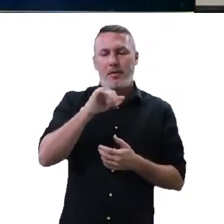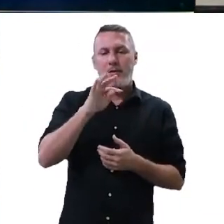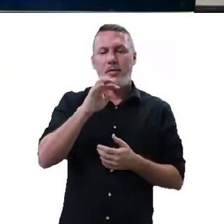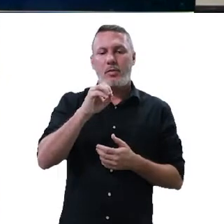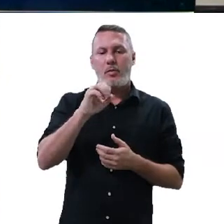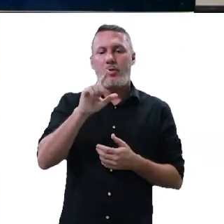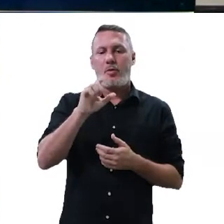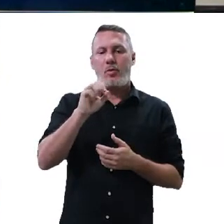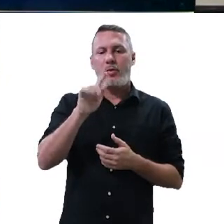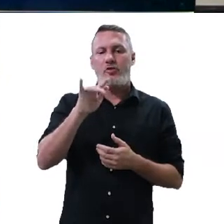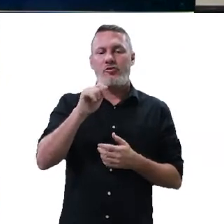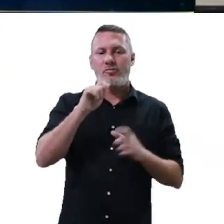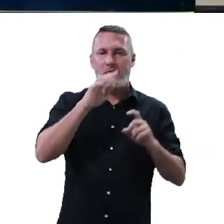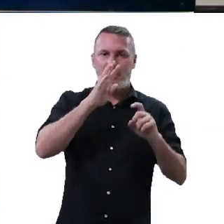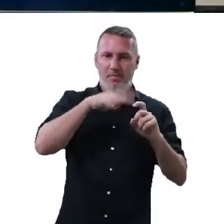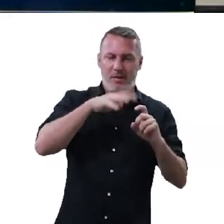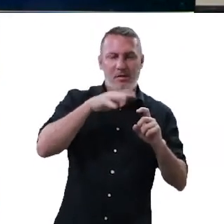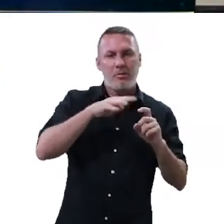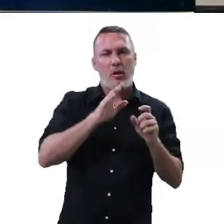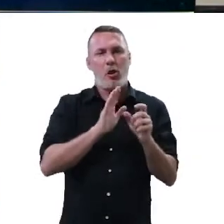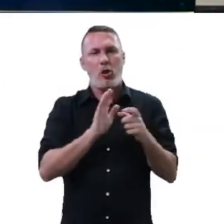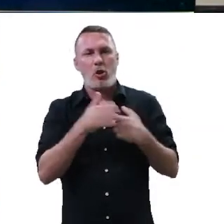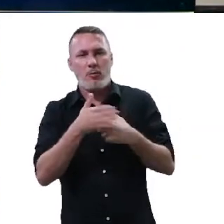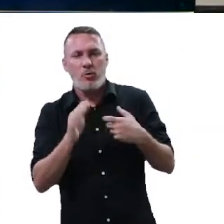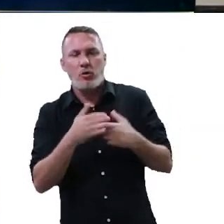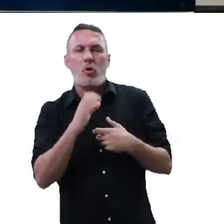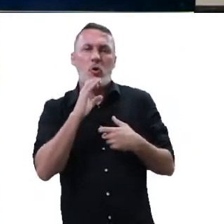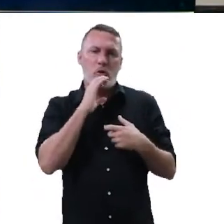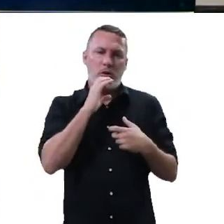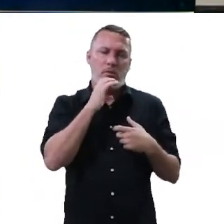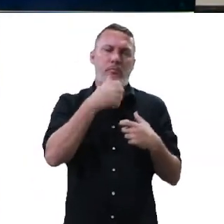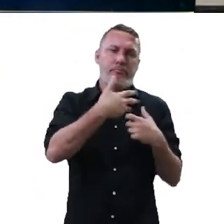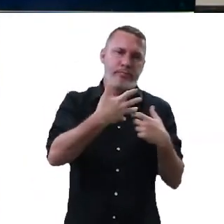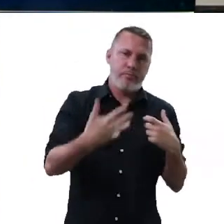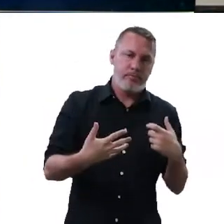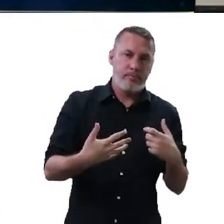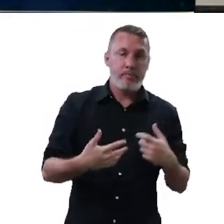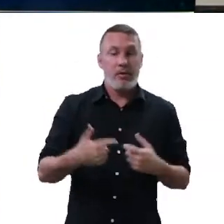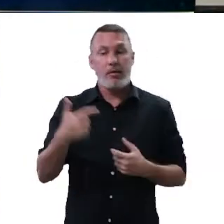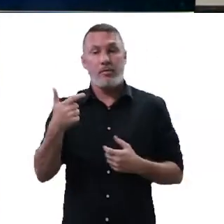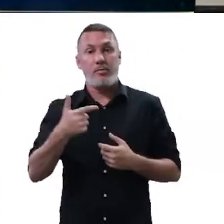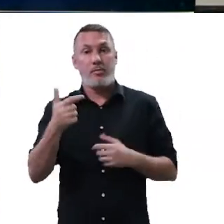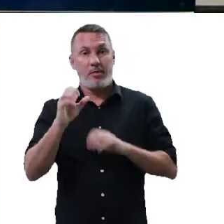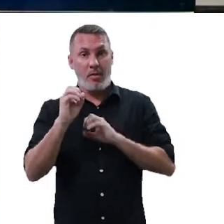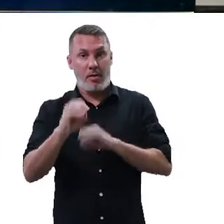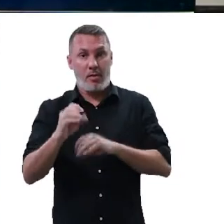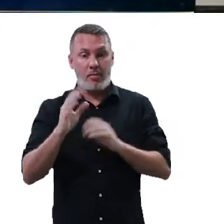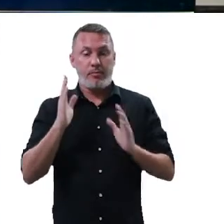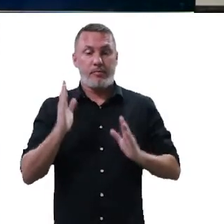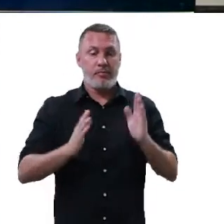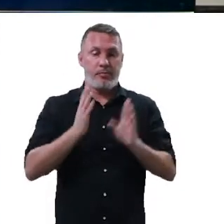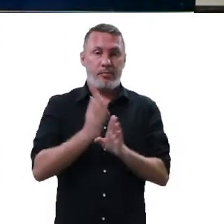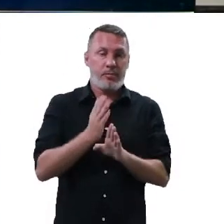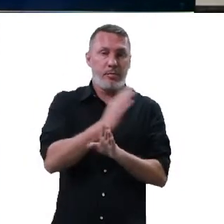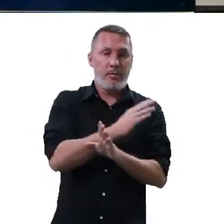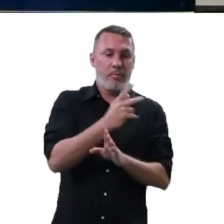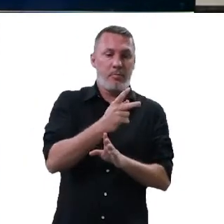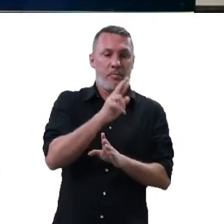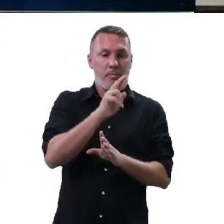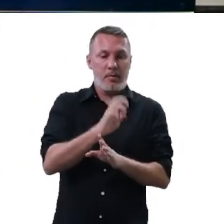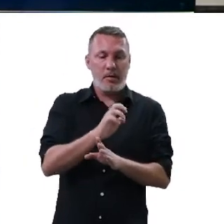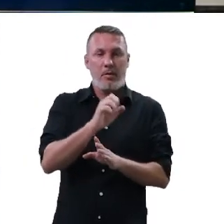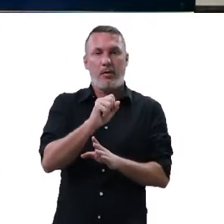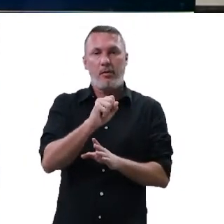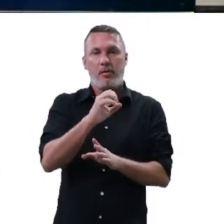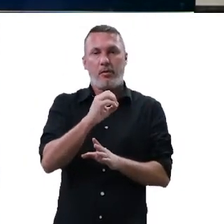da palavra, filosofia, as formas de conhecimento. Na segunda aula, nós abordamos aqui a filosofia pré-socrática ou a